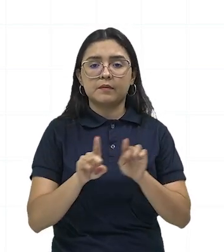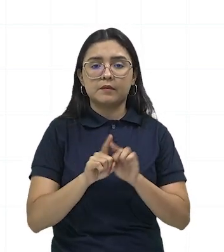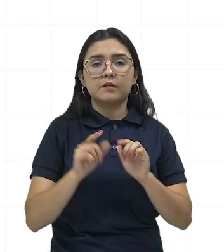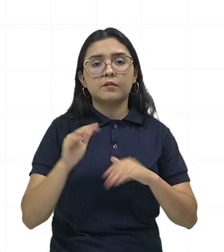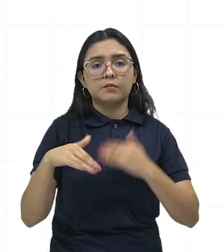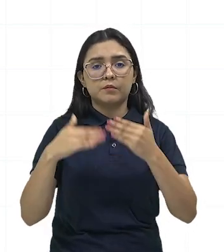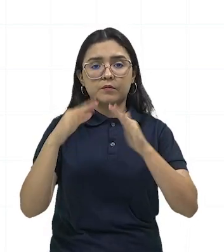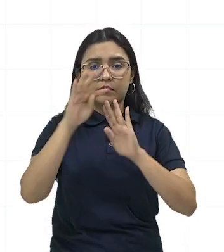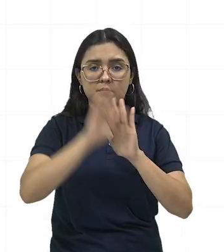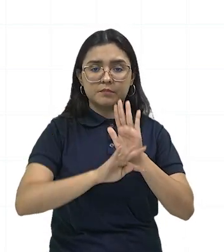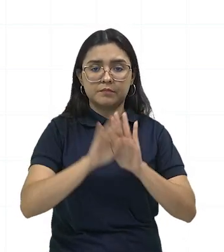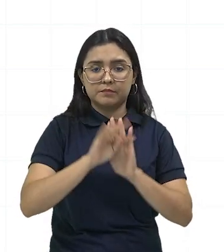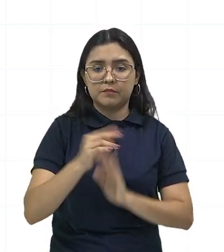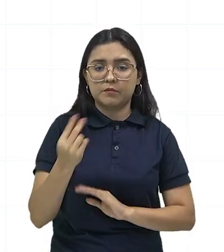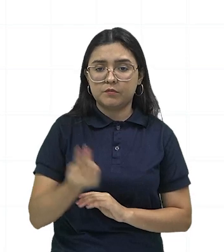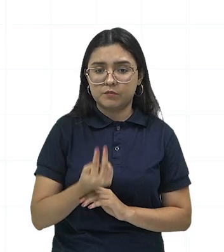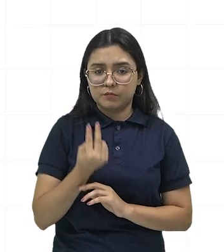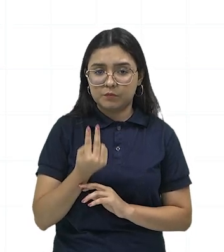de duas formas.